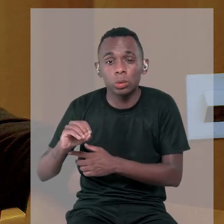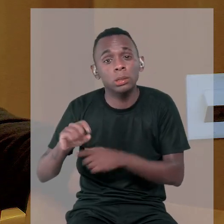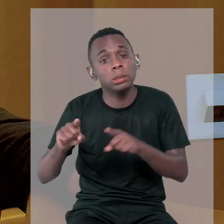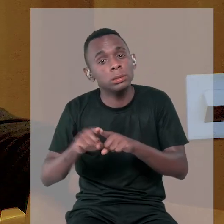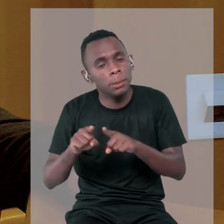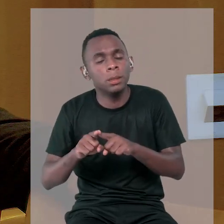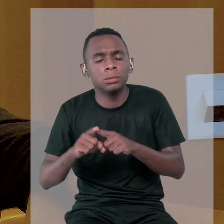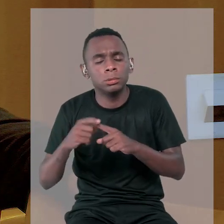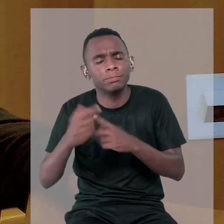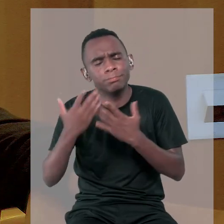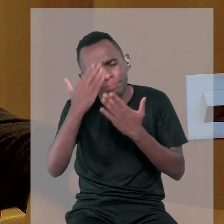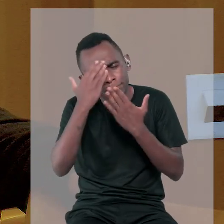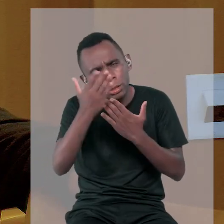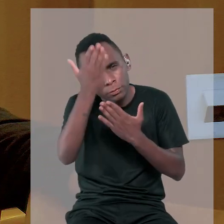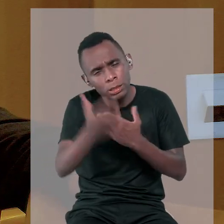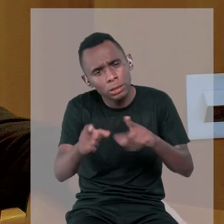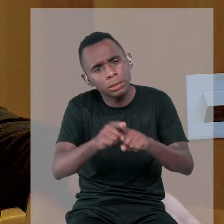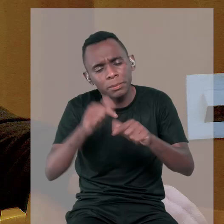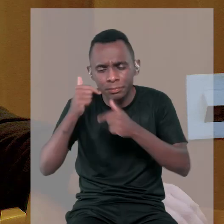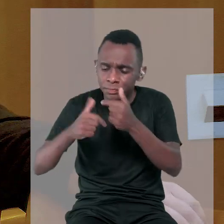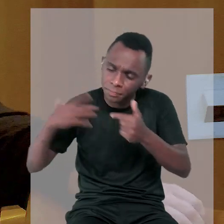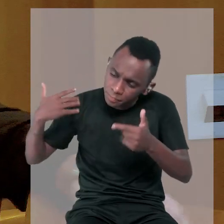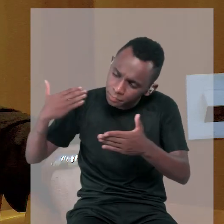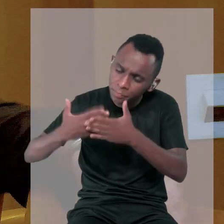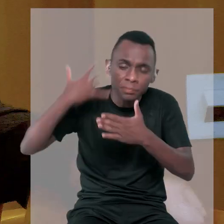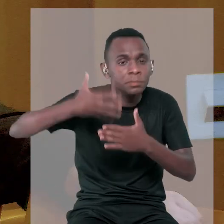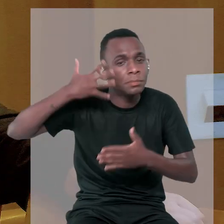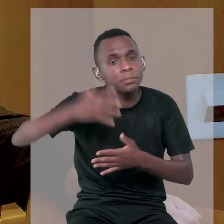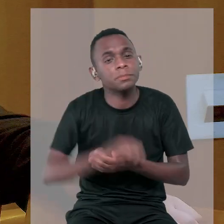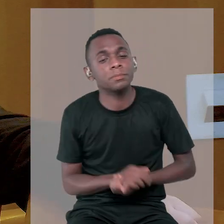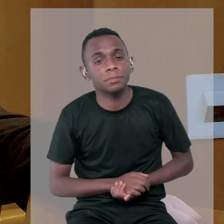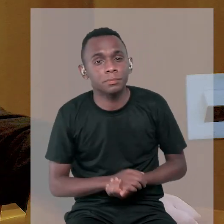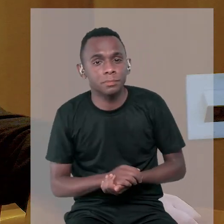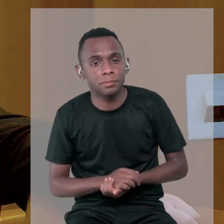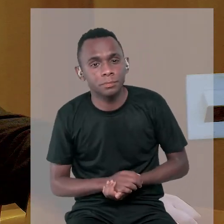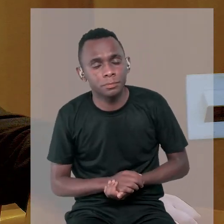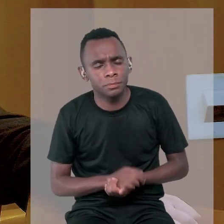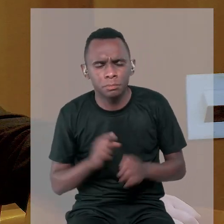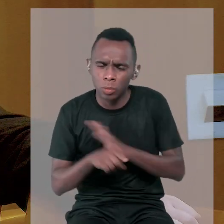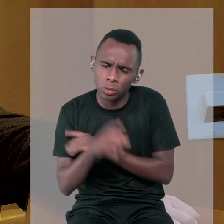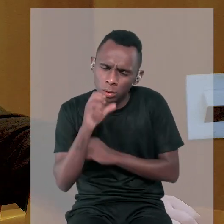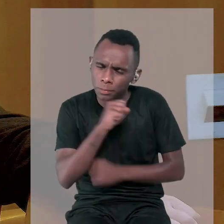por essa trajetória e por essa palestra. Minha questão é rápida. Há